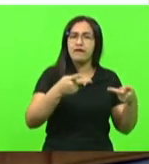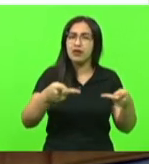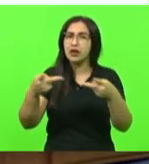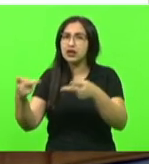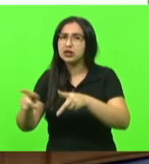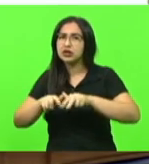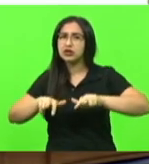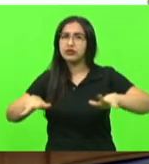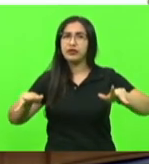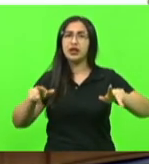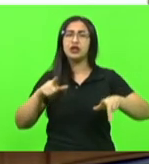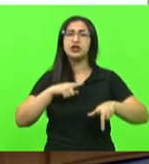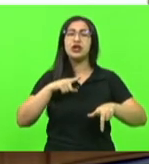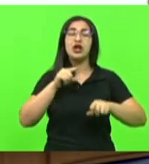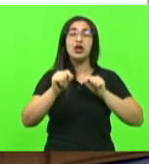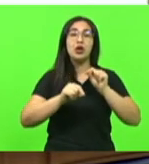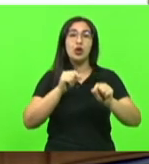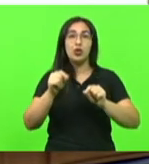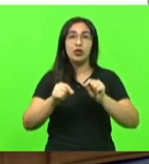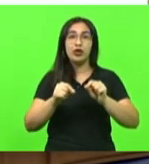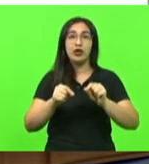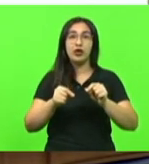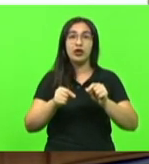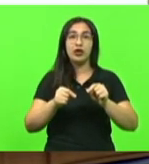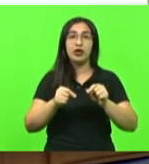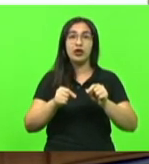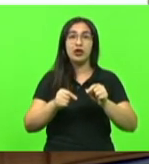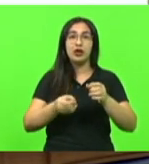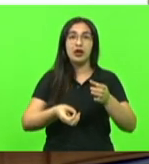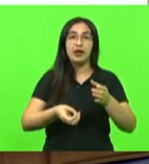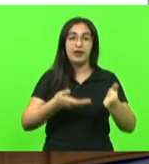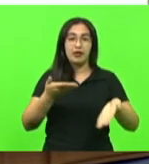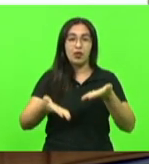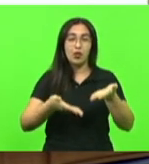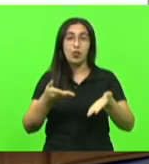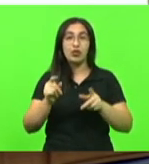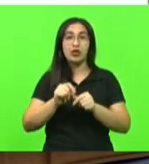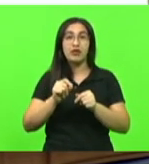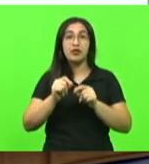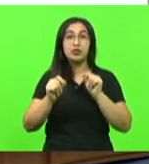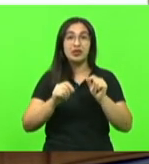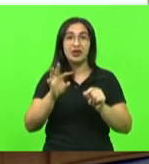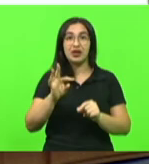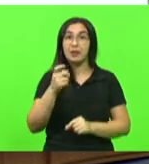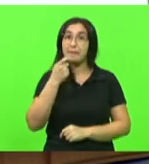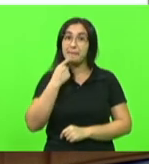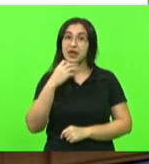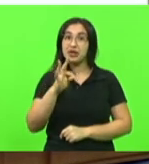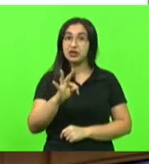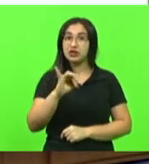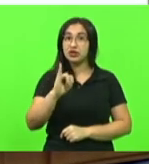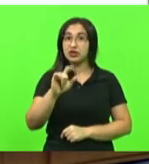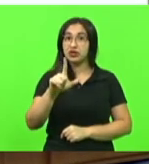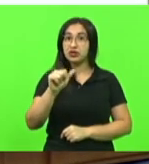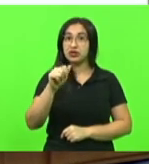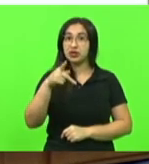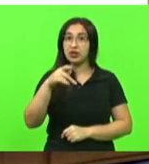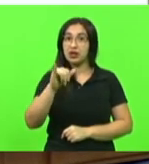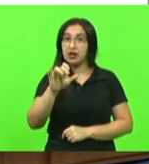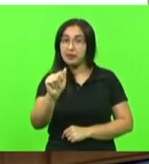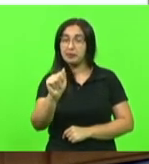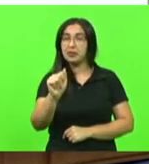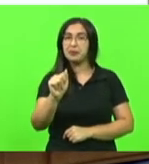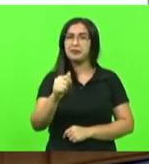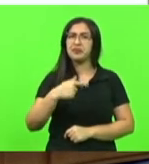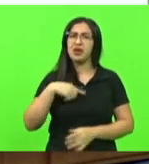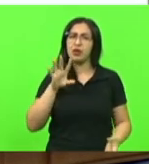a criação de tilápia. Hoje a gente exporta só a aurora, são 80 toneladas de área. E eu tive uma conexão, uma conexão muito